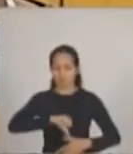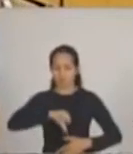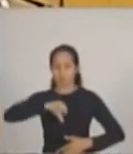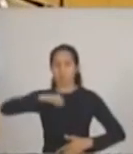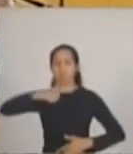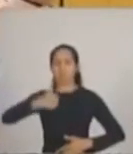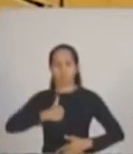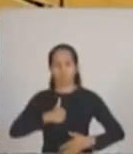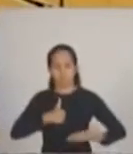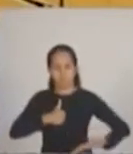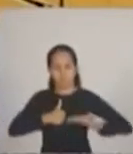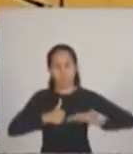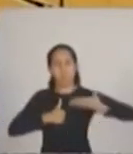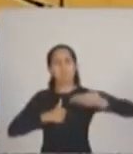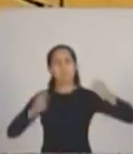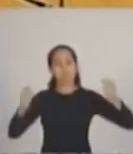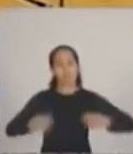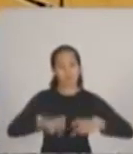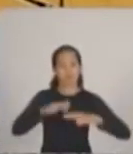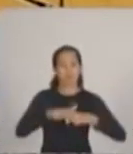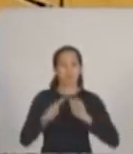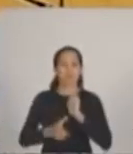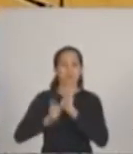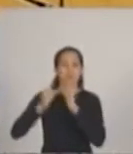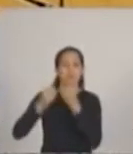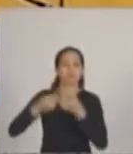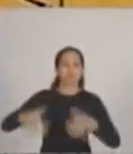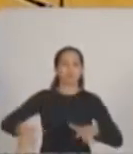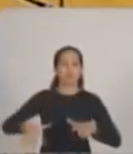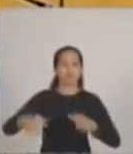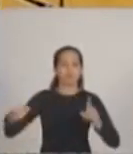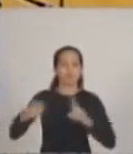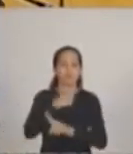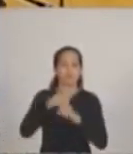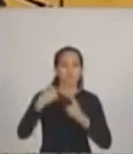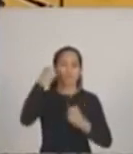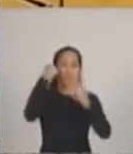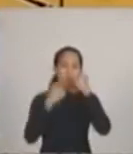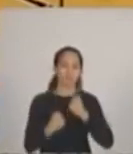tão prejudicadas pelas agressões que sofrem no dia a dia.